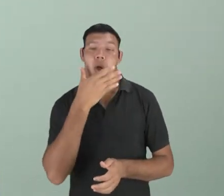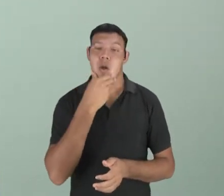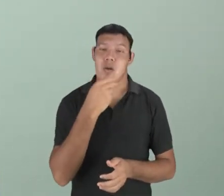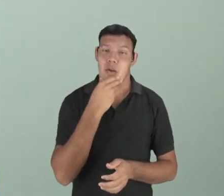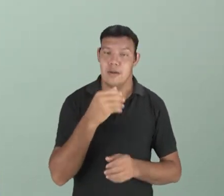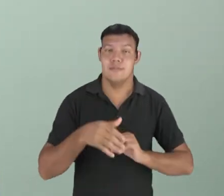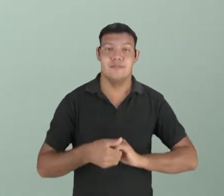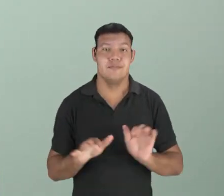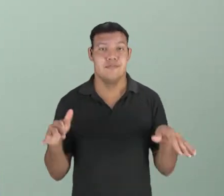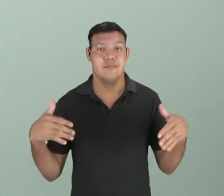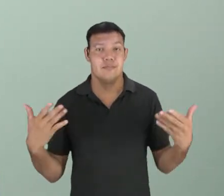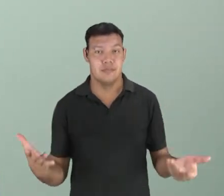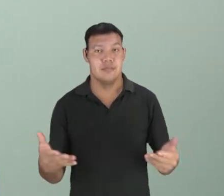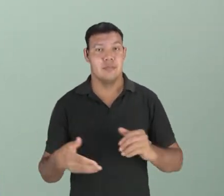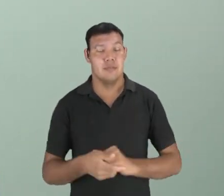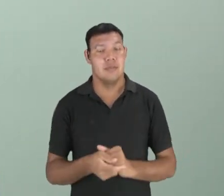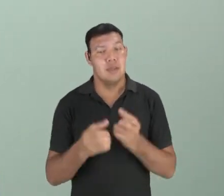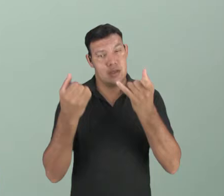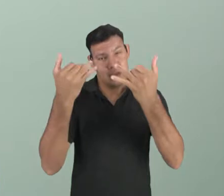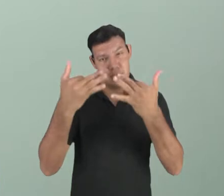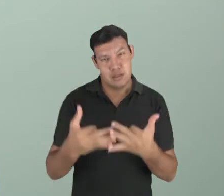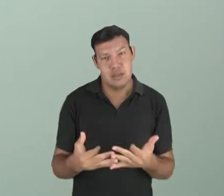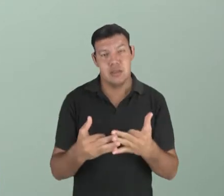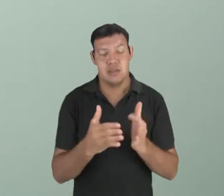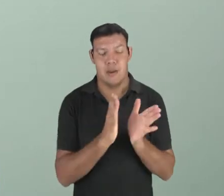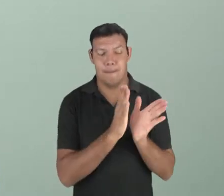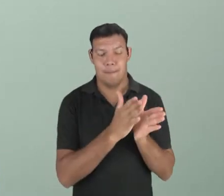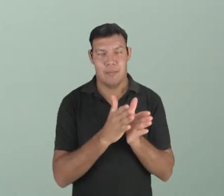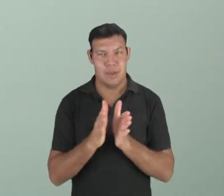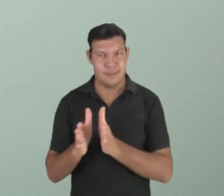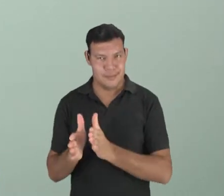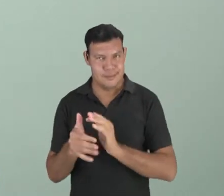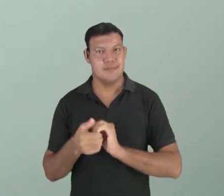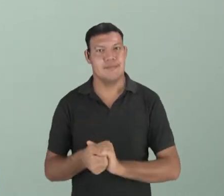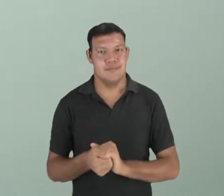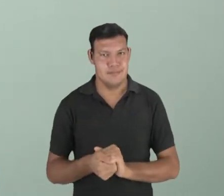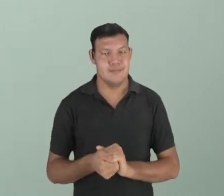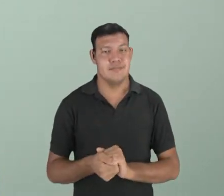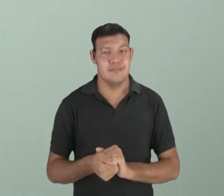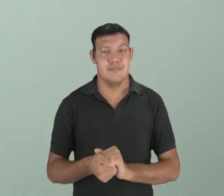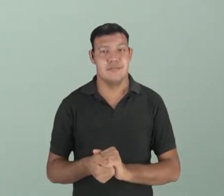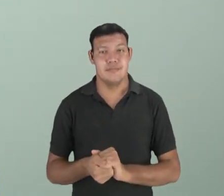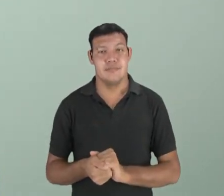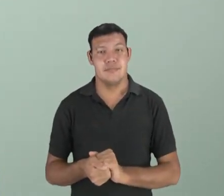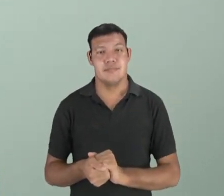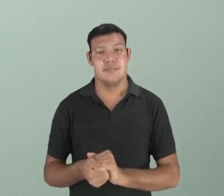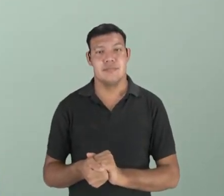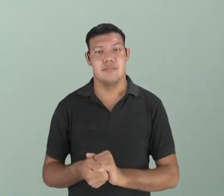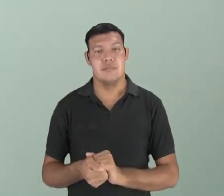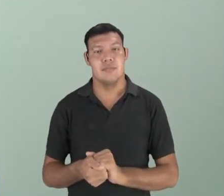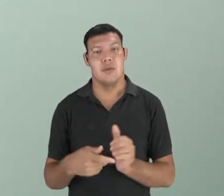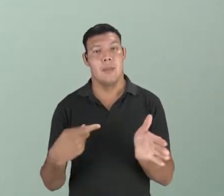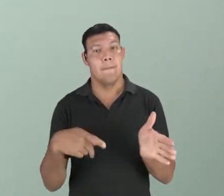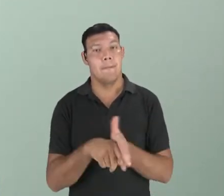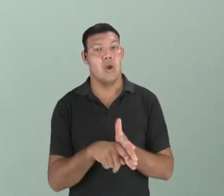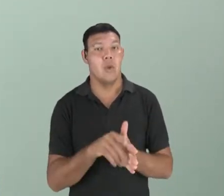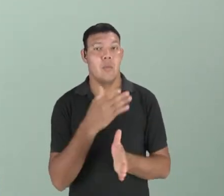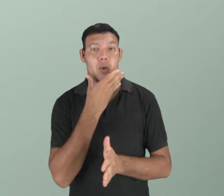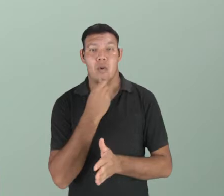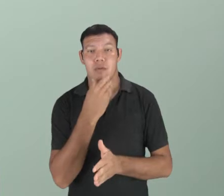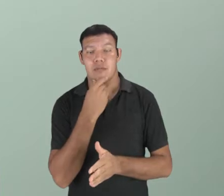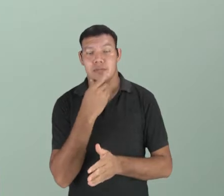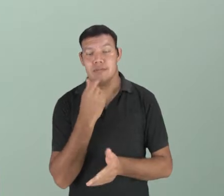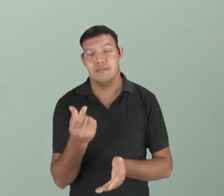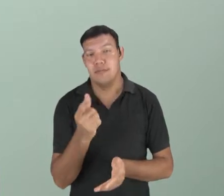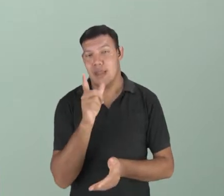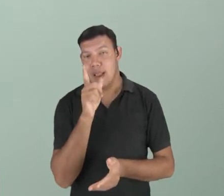masculinos. Hoje a gente vai ver um pouquinho como é que é esse processo aí no sistema reprodutor masculino, ou seja, como é